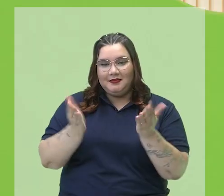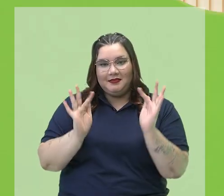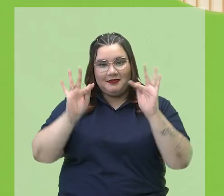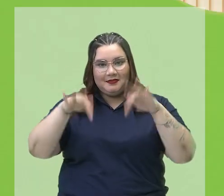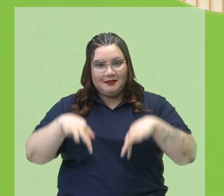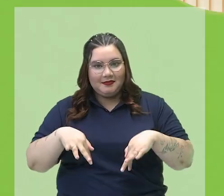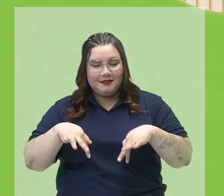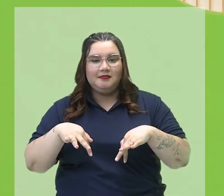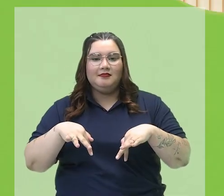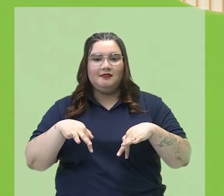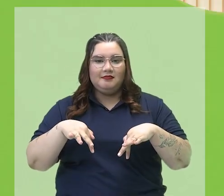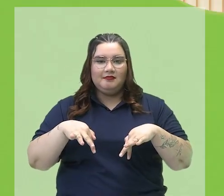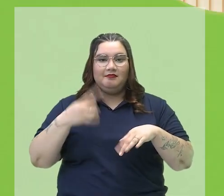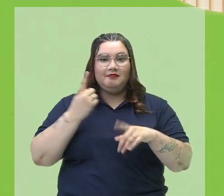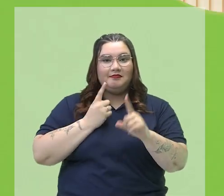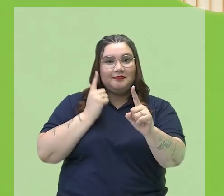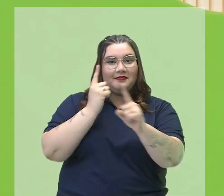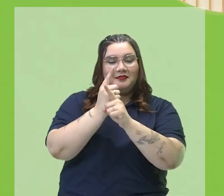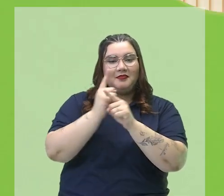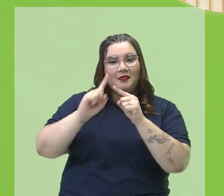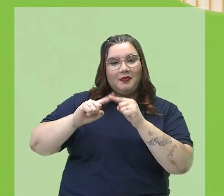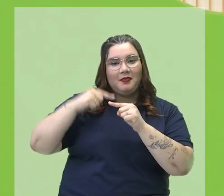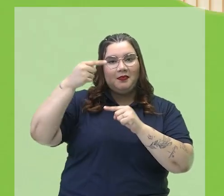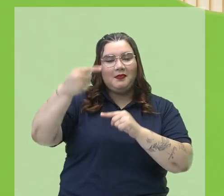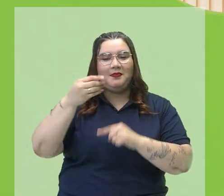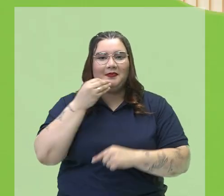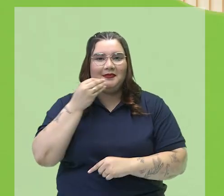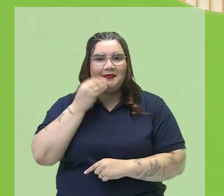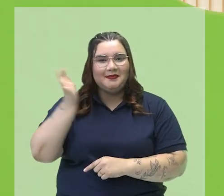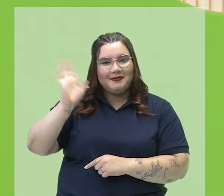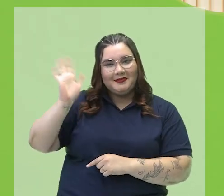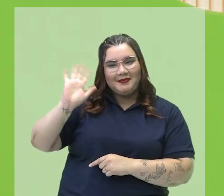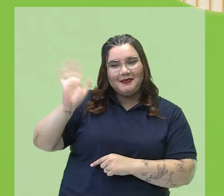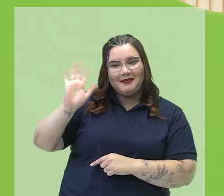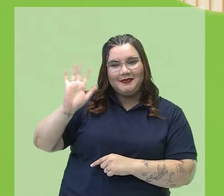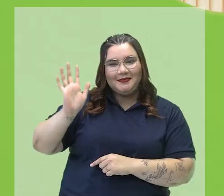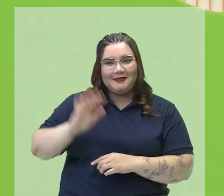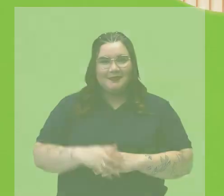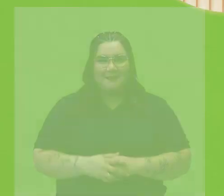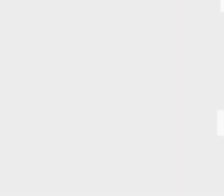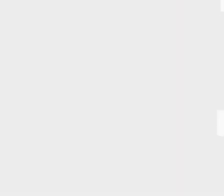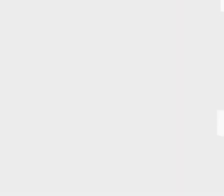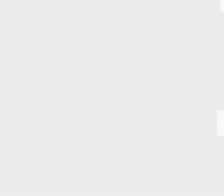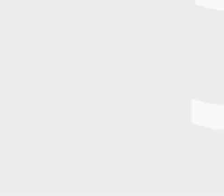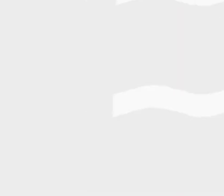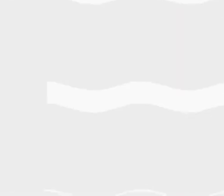por aqui e eu me encontro com vocês em outra oportunidade. Tchau, pessoal.